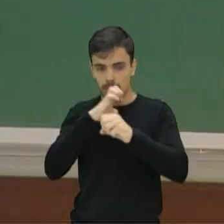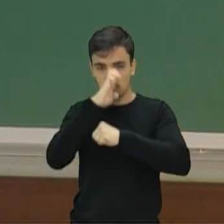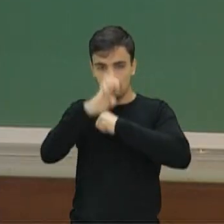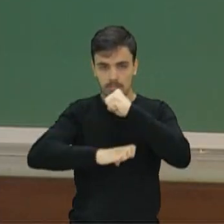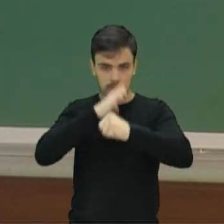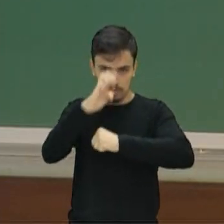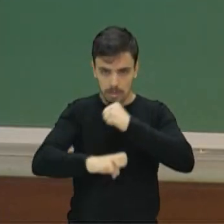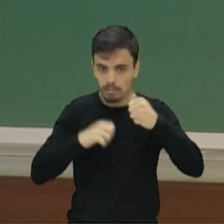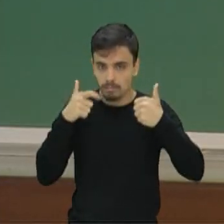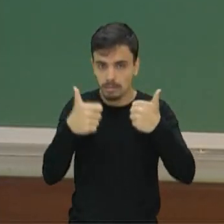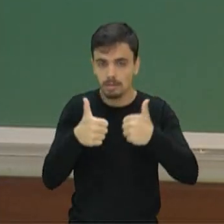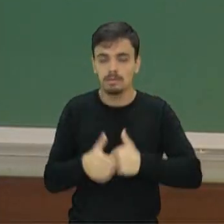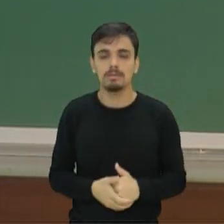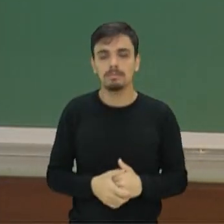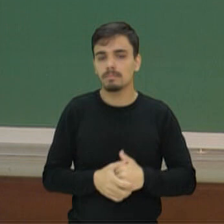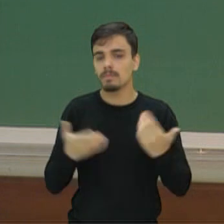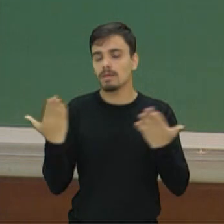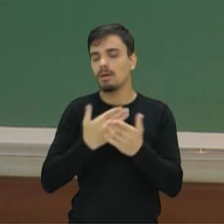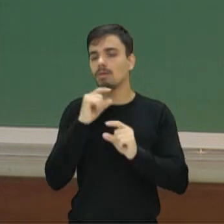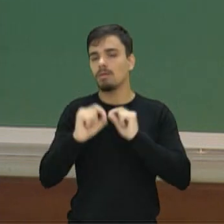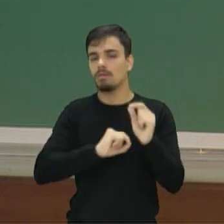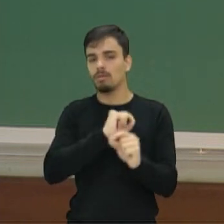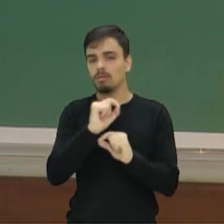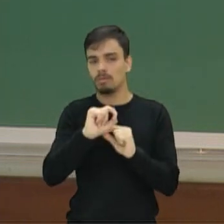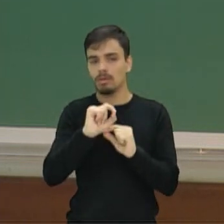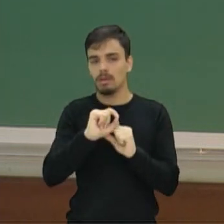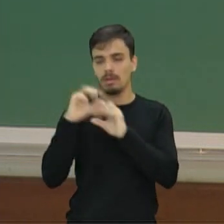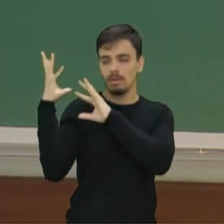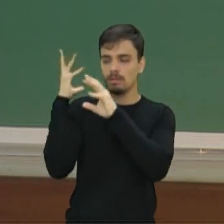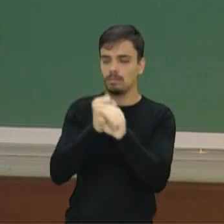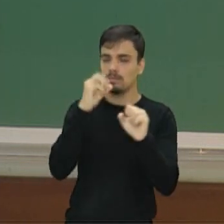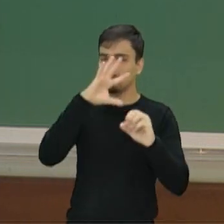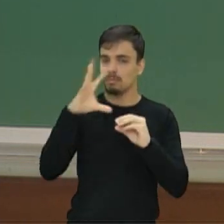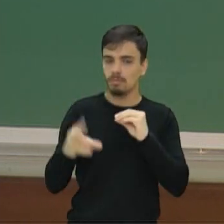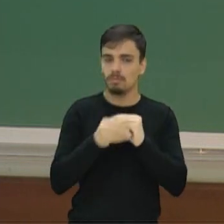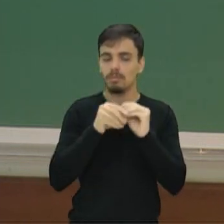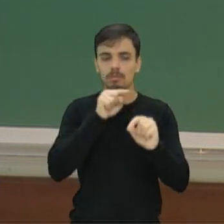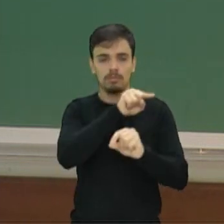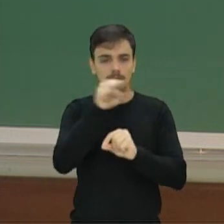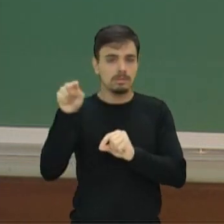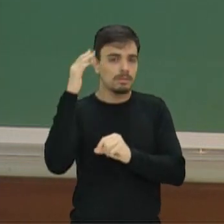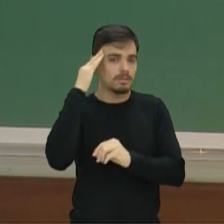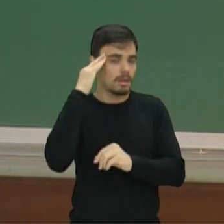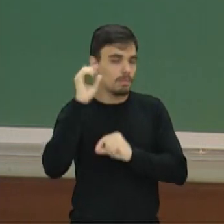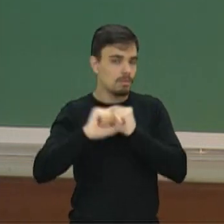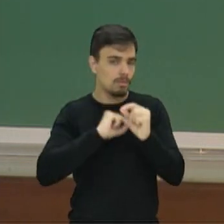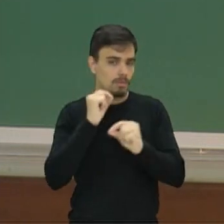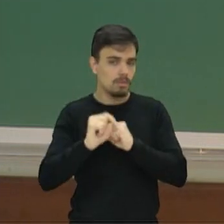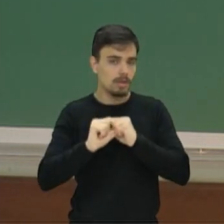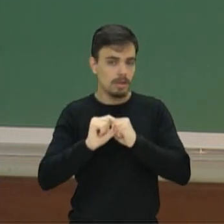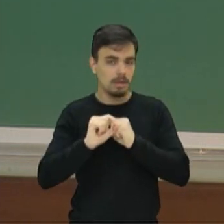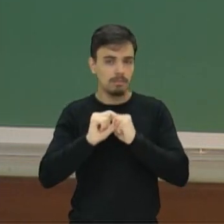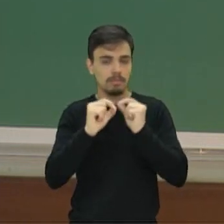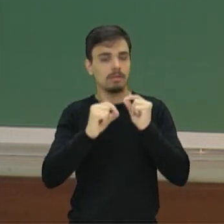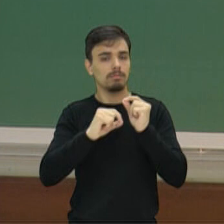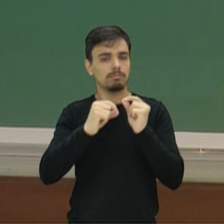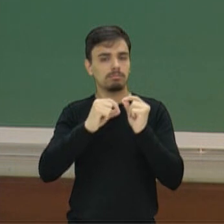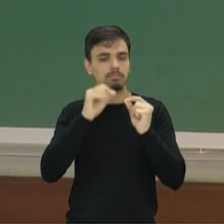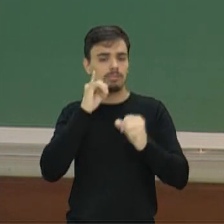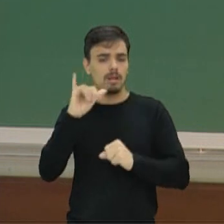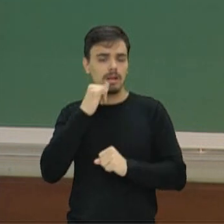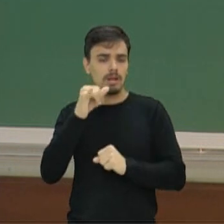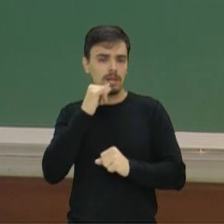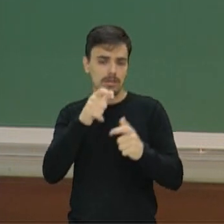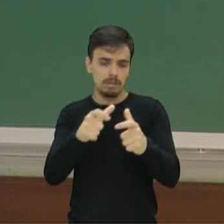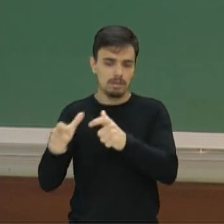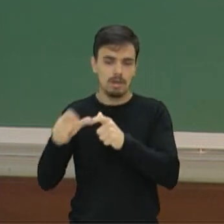Beleza? Pessoal, fazendo uma revisão por completo. Você sabe que a carga elétrica, o estudo da carga elétrica,